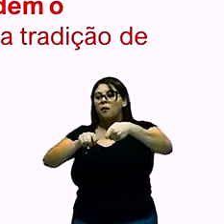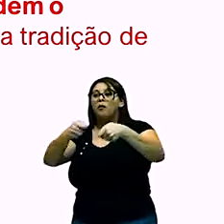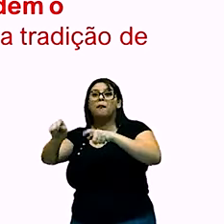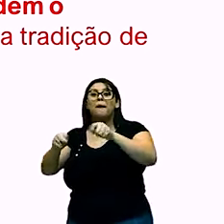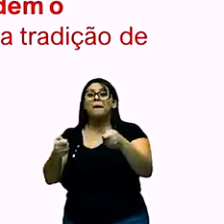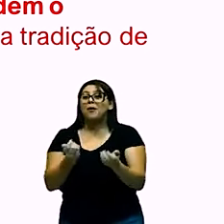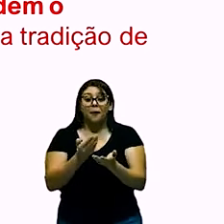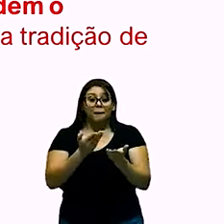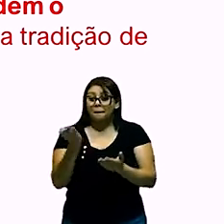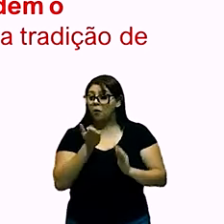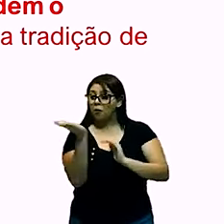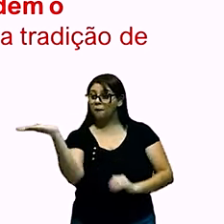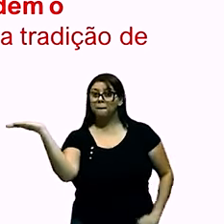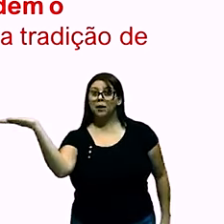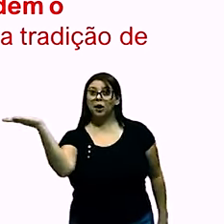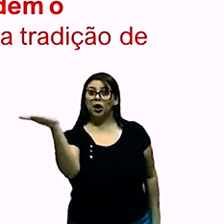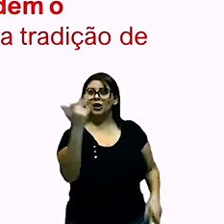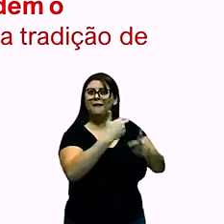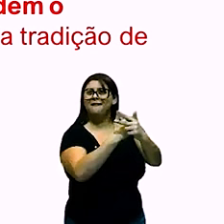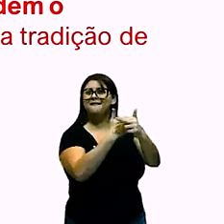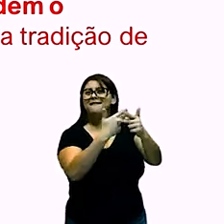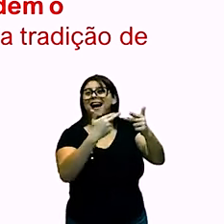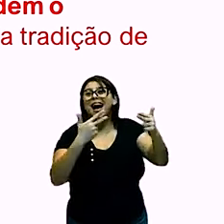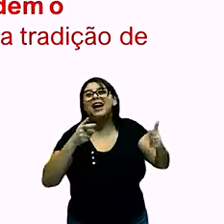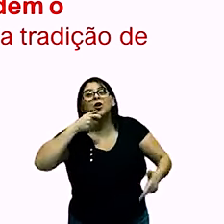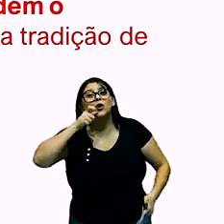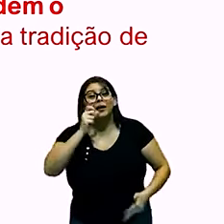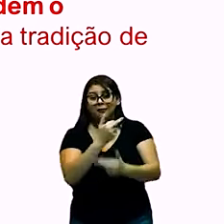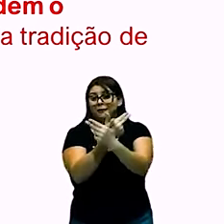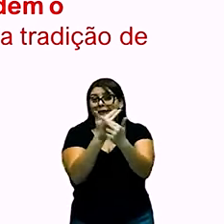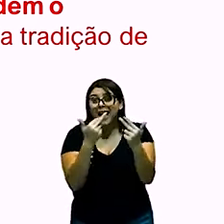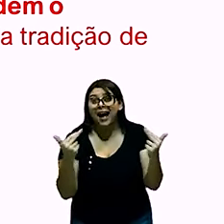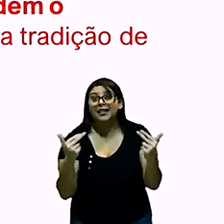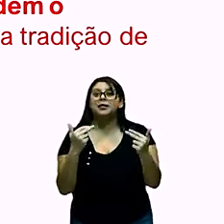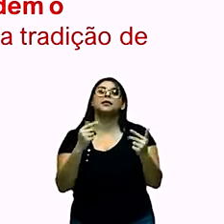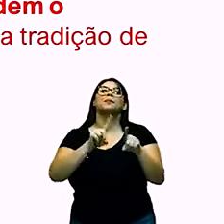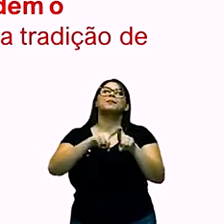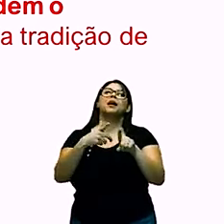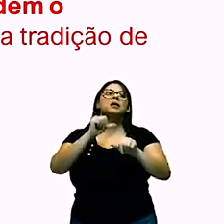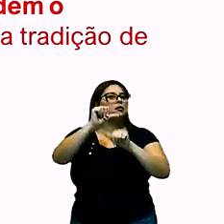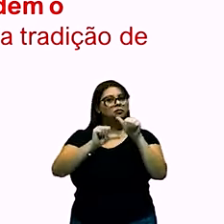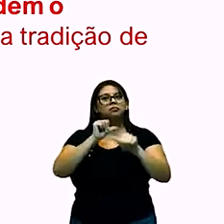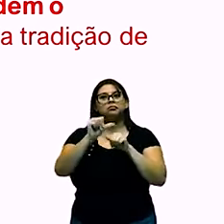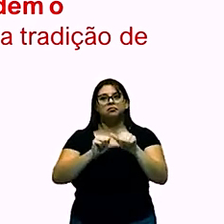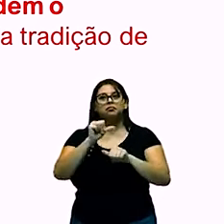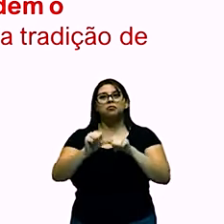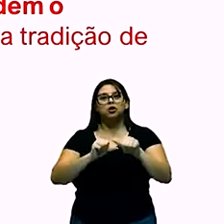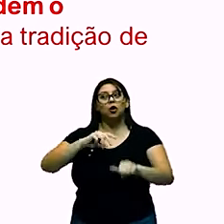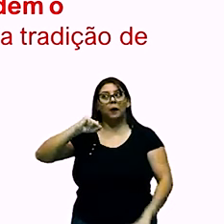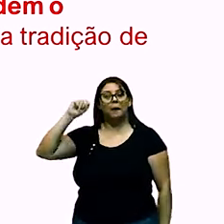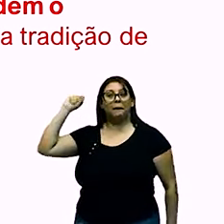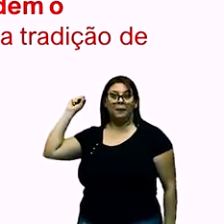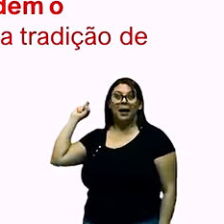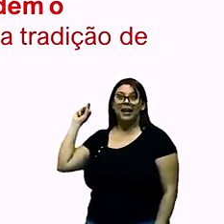monte de bandeja de cálice, não é? Mas o que mudou em relação à minha tradição? Na minha tradição, o pão que era orado,